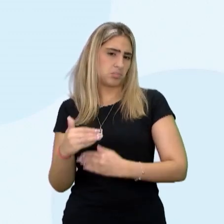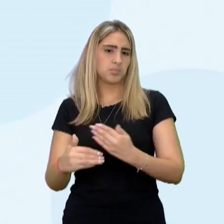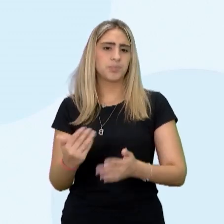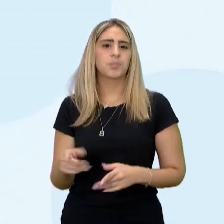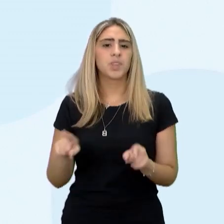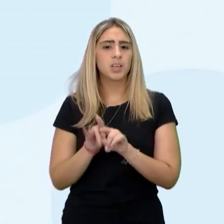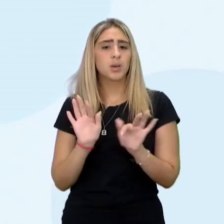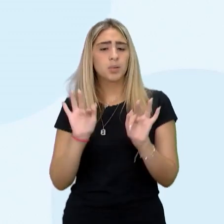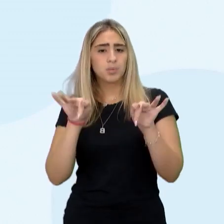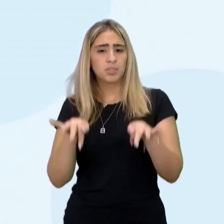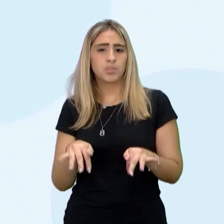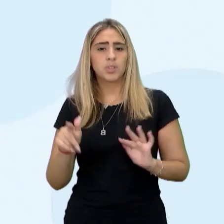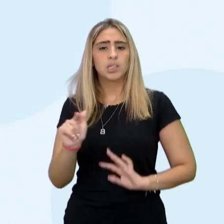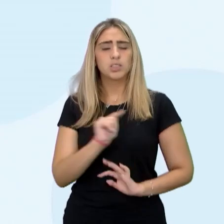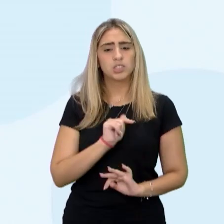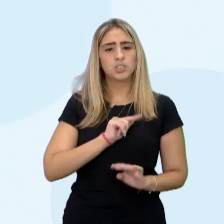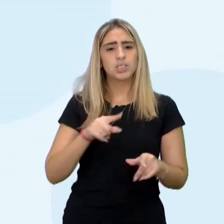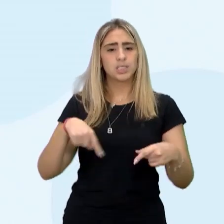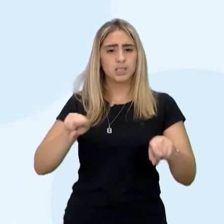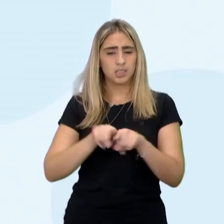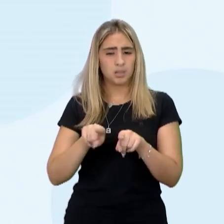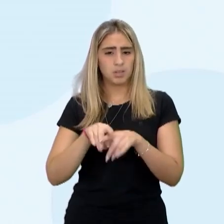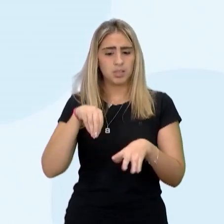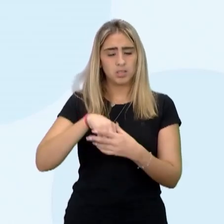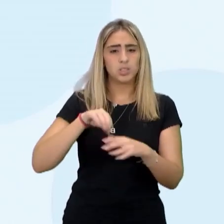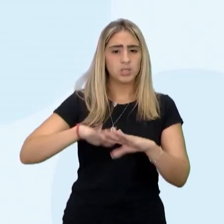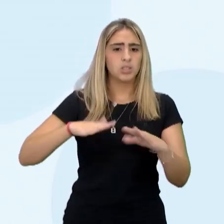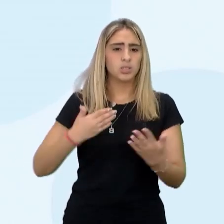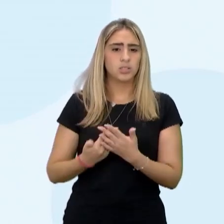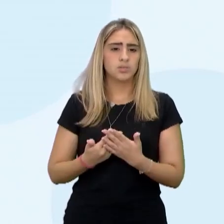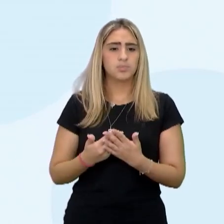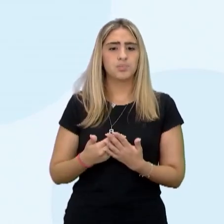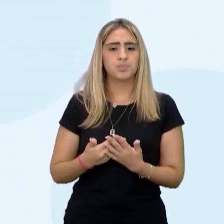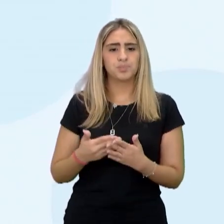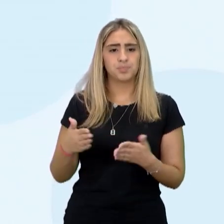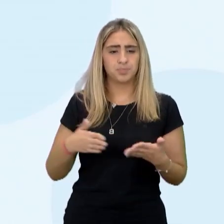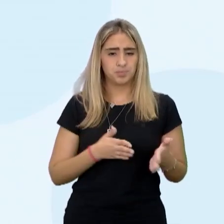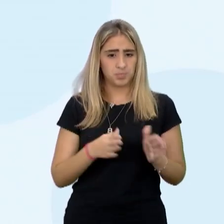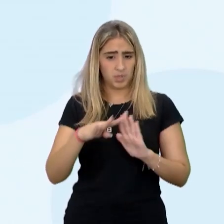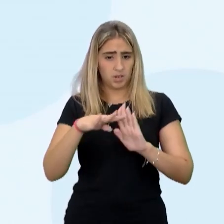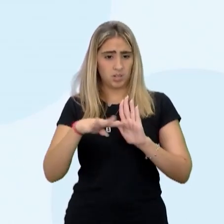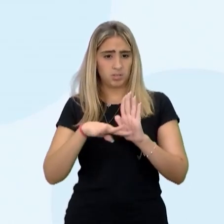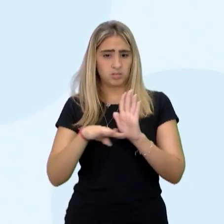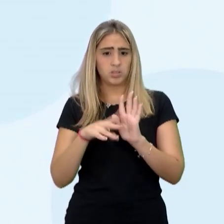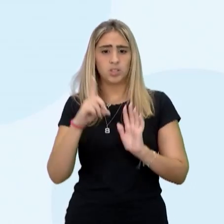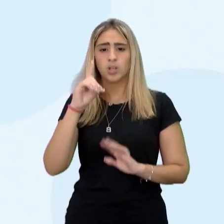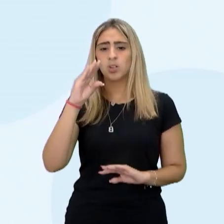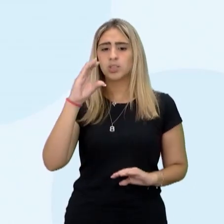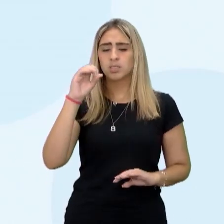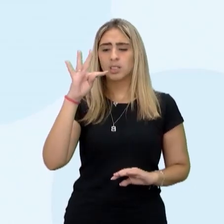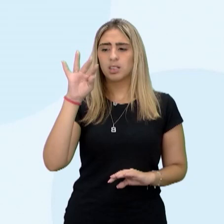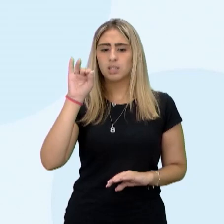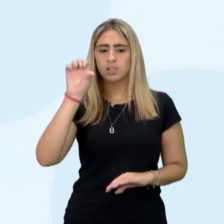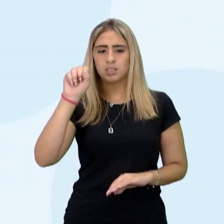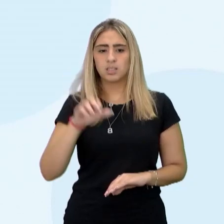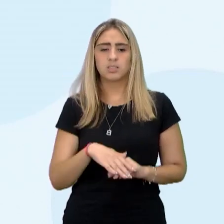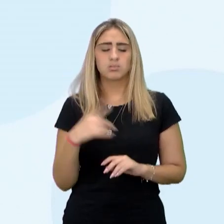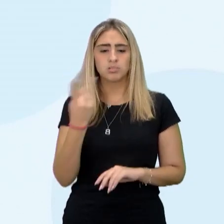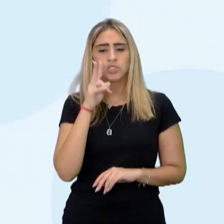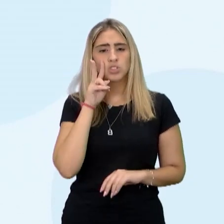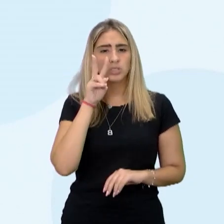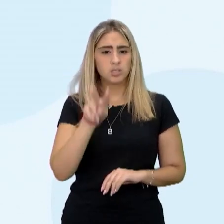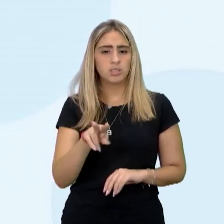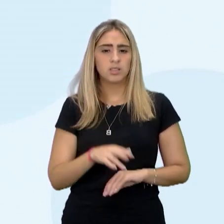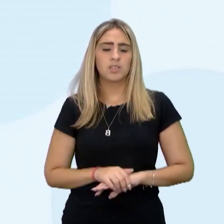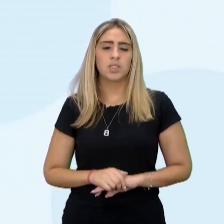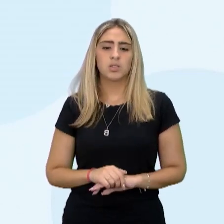por fim, a gente tem também na unidade escolar o alinhamento horizontal dos docentes, né? Então, é o que a gente já viu, o PCA